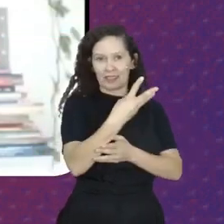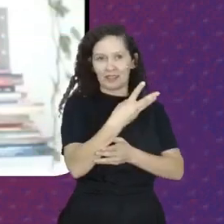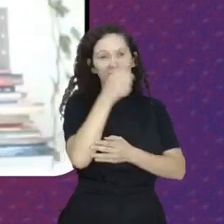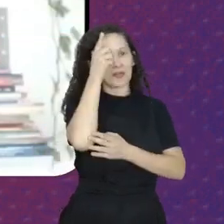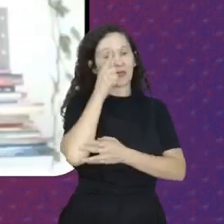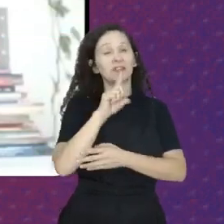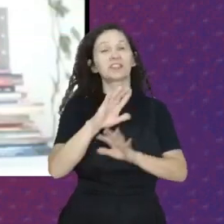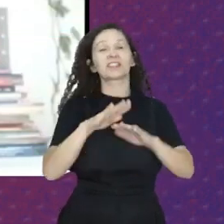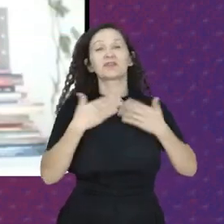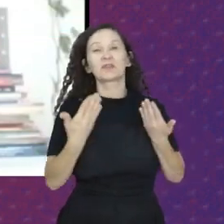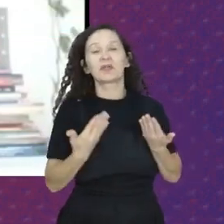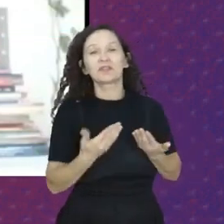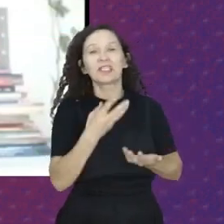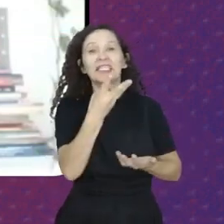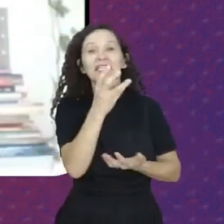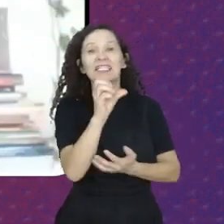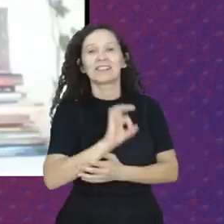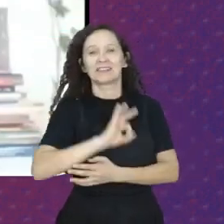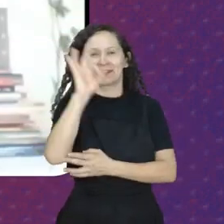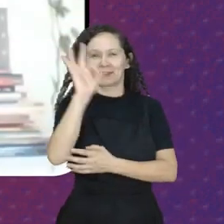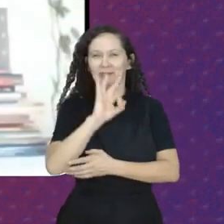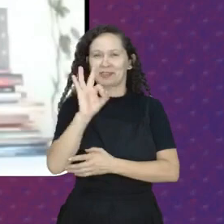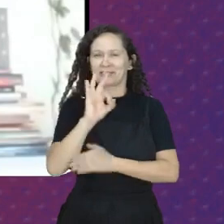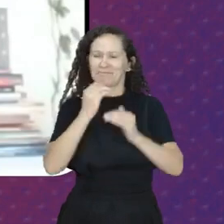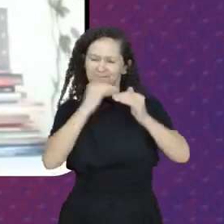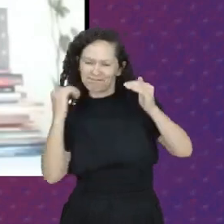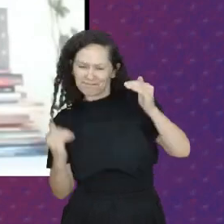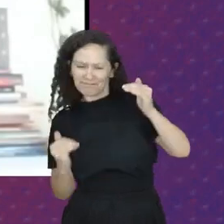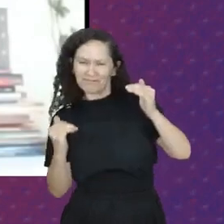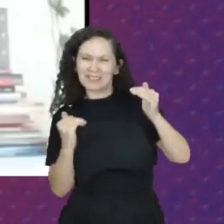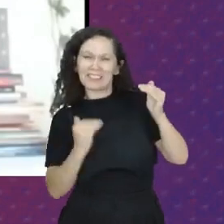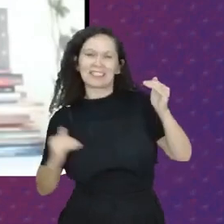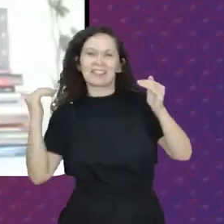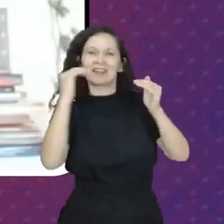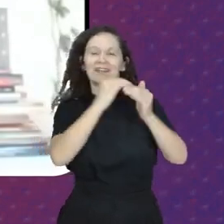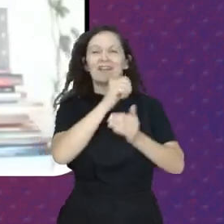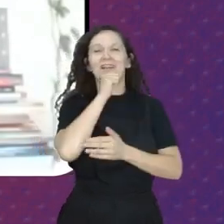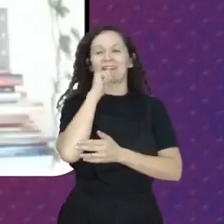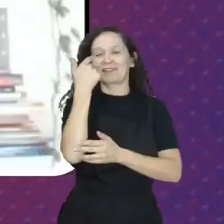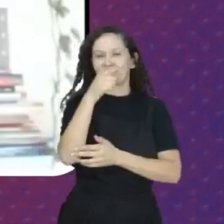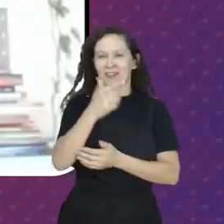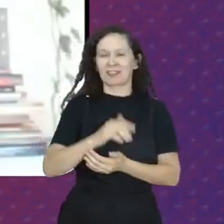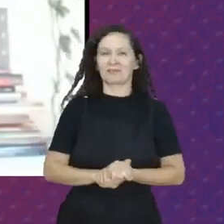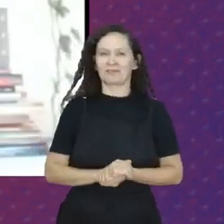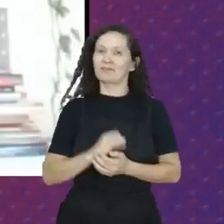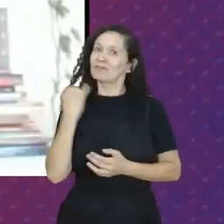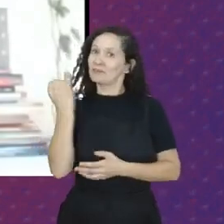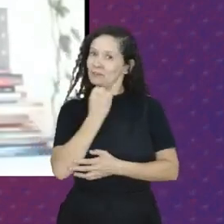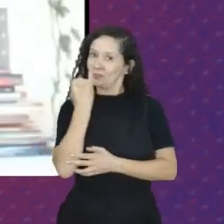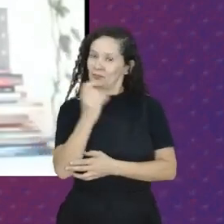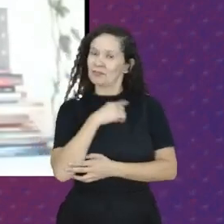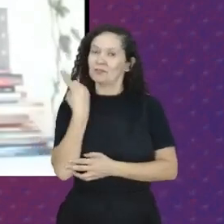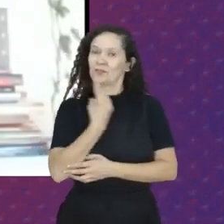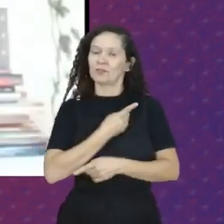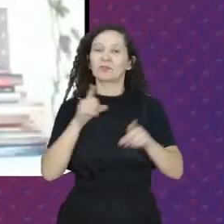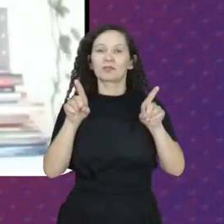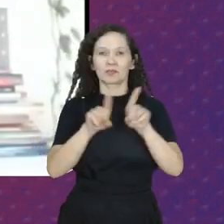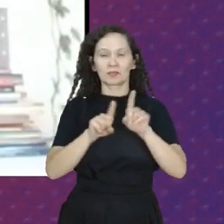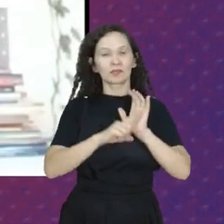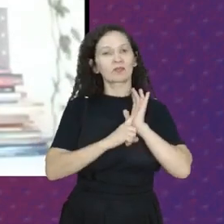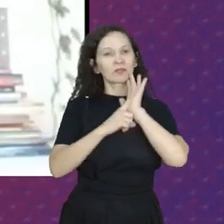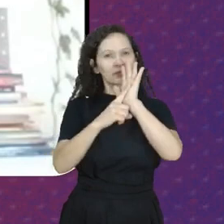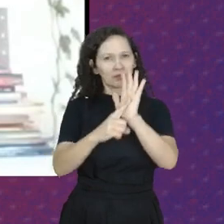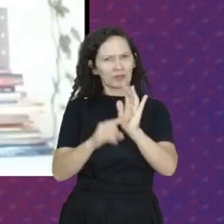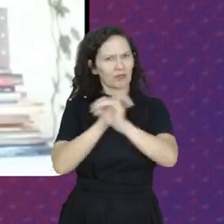agora 36%, e com muitas desigualdades. É importante também